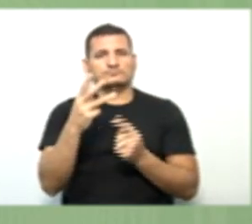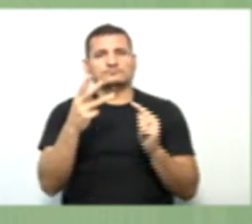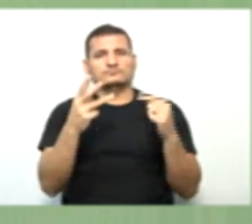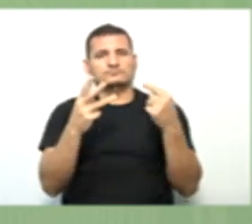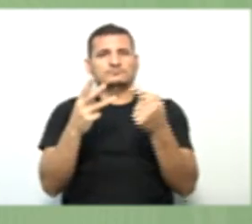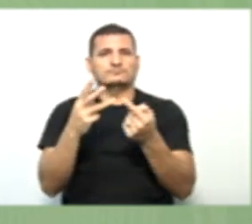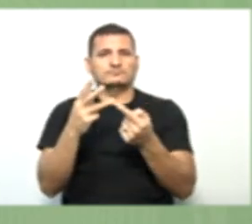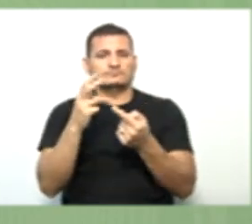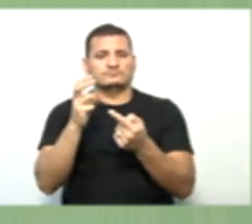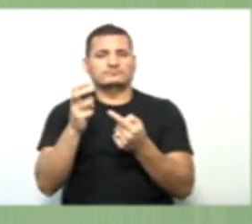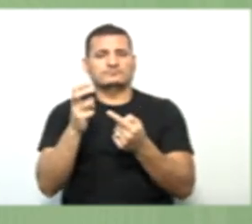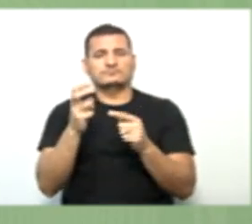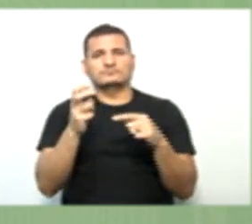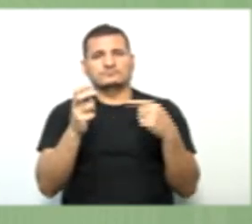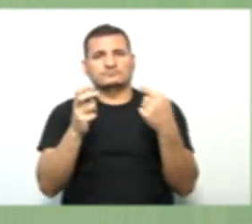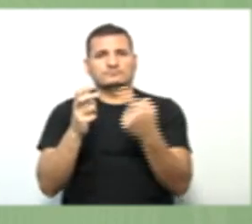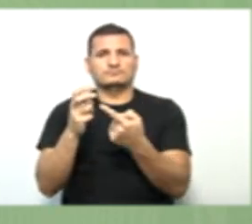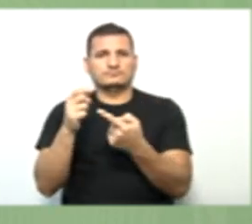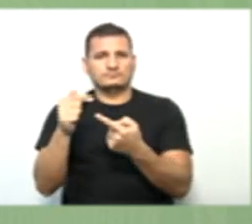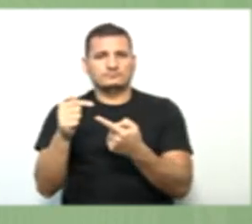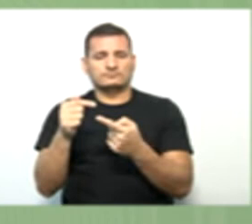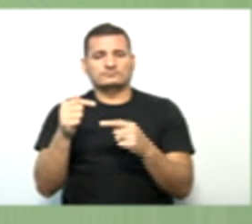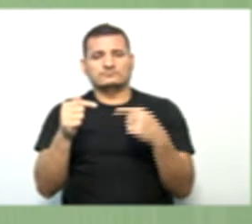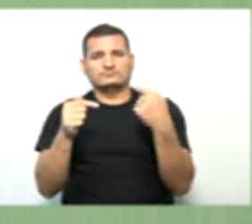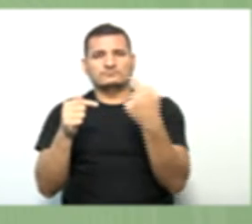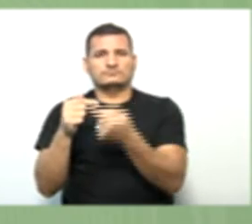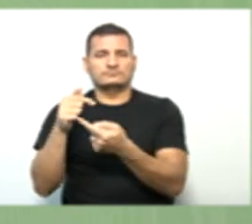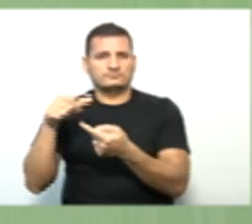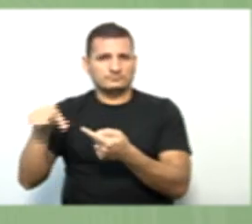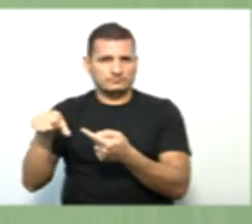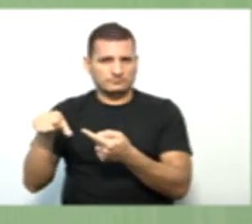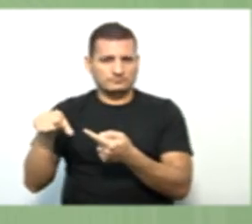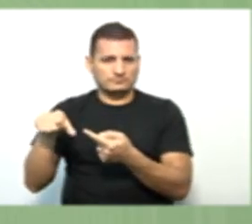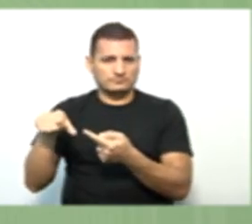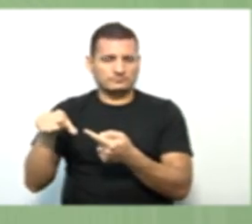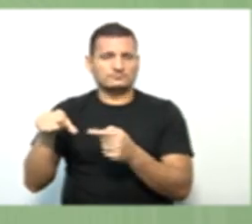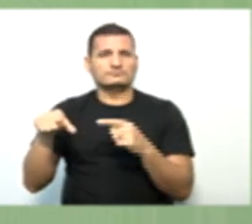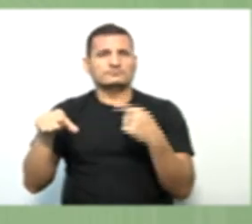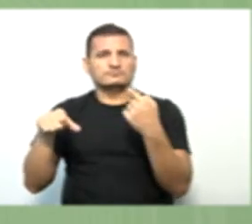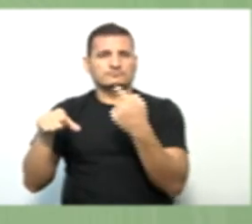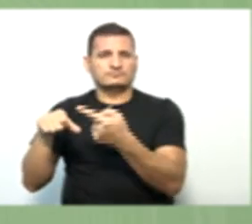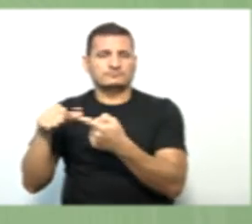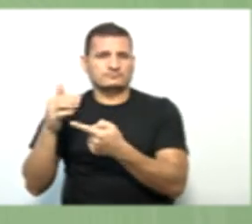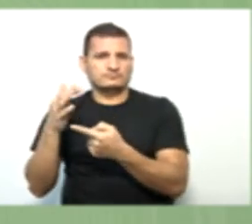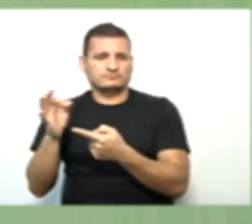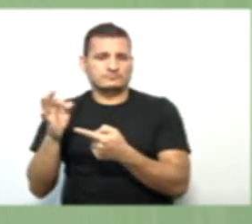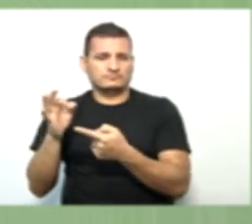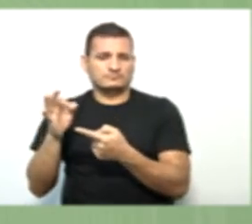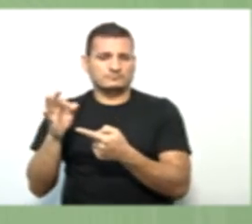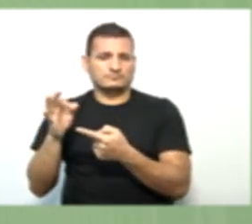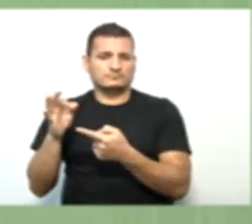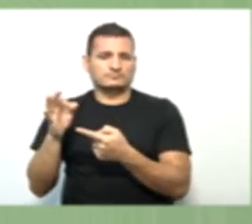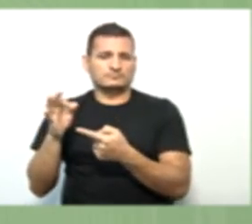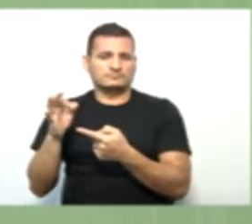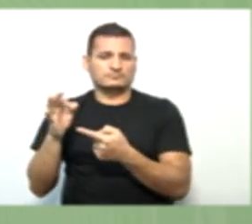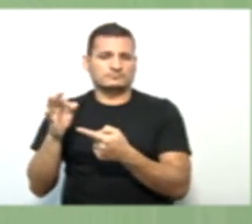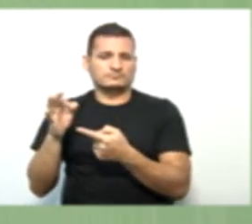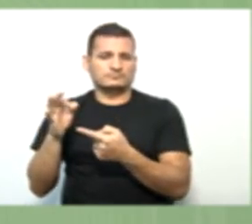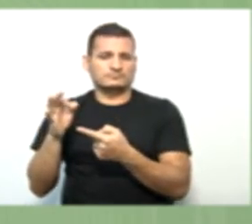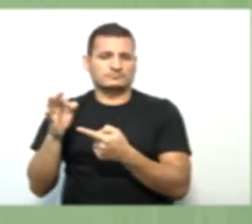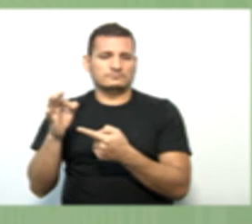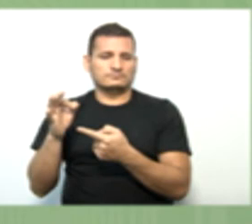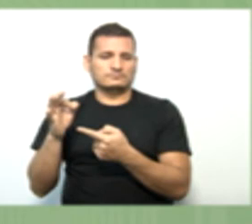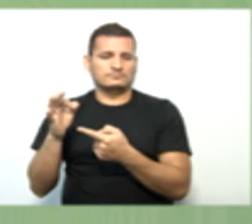o 5, depois o 7 e depois o 9. Tendo fim em 10, lembrando que o fim nunca entra na